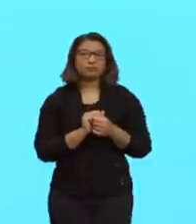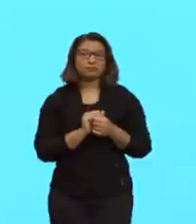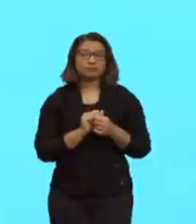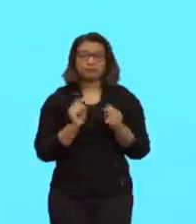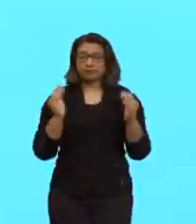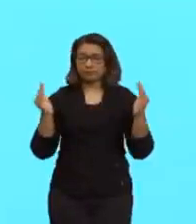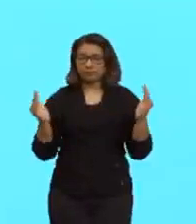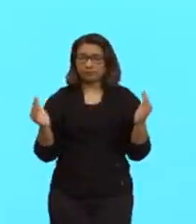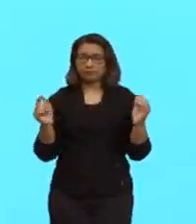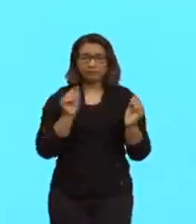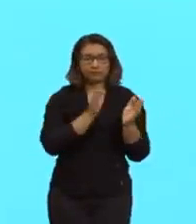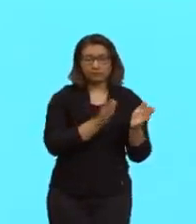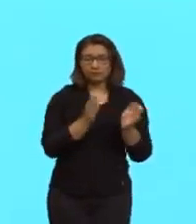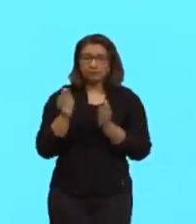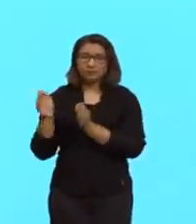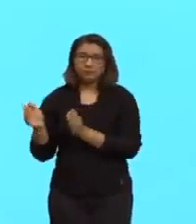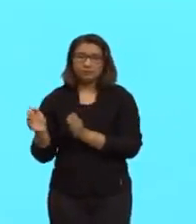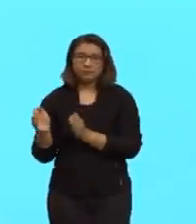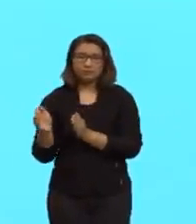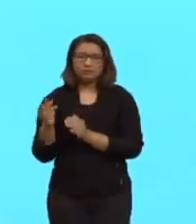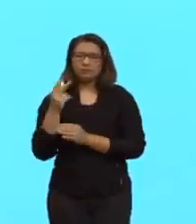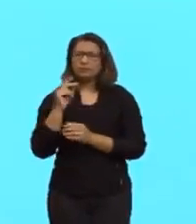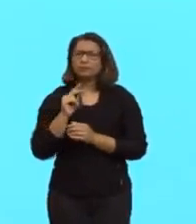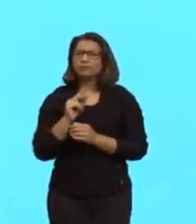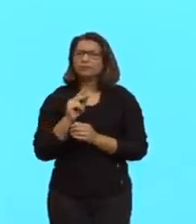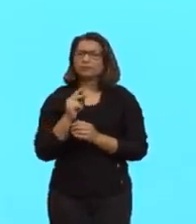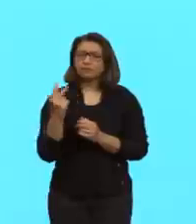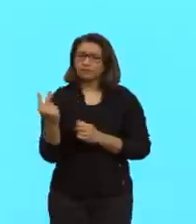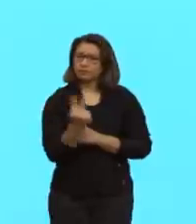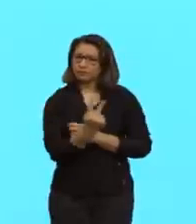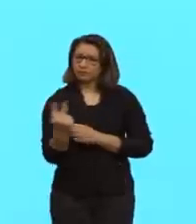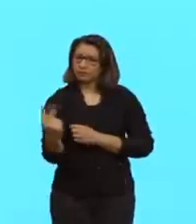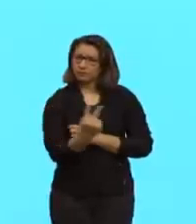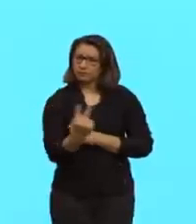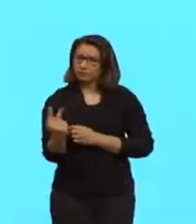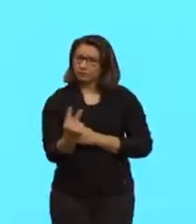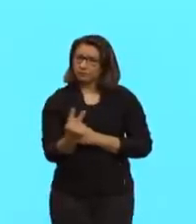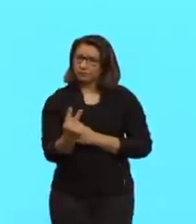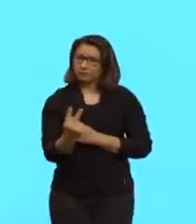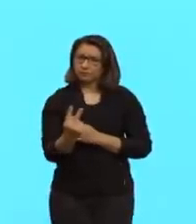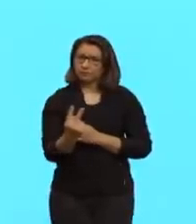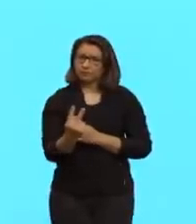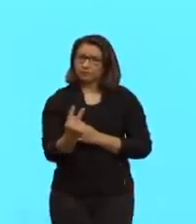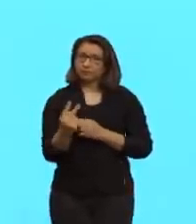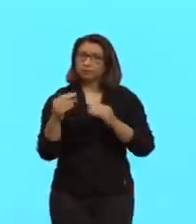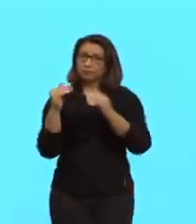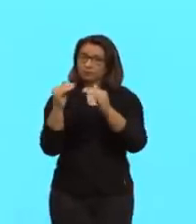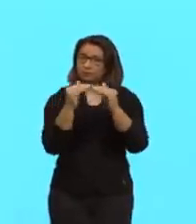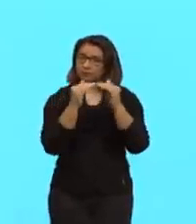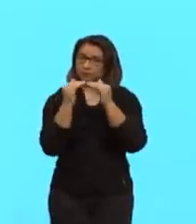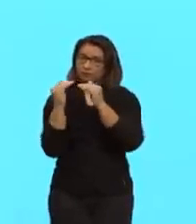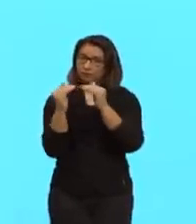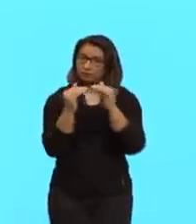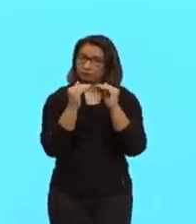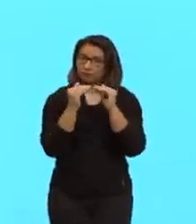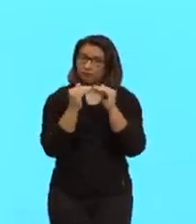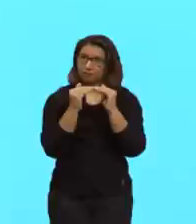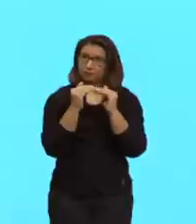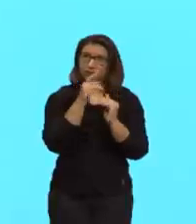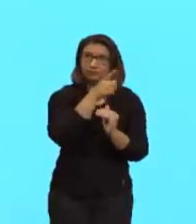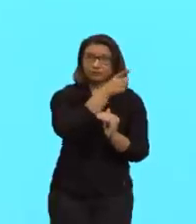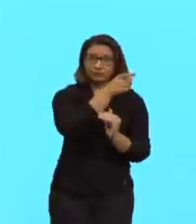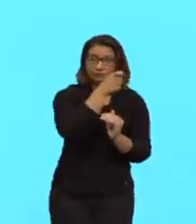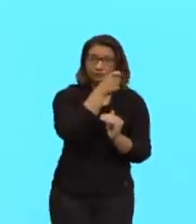aqui. Então, vejam que eu estou dizendo, ó, que se esses dois triângulos, né, são proporcionais, x está